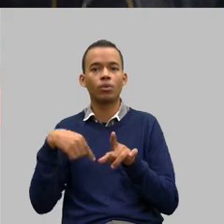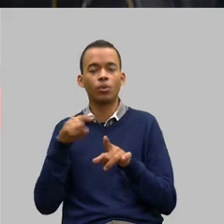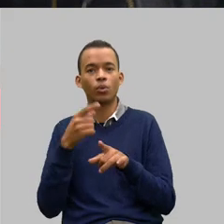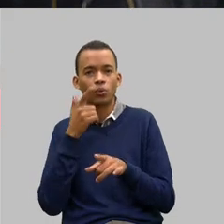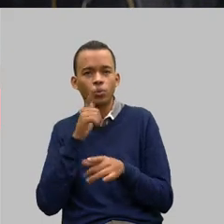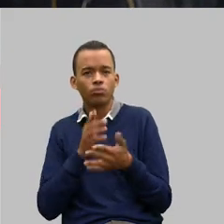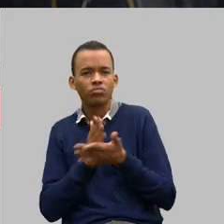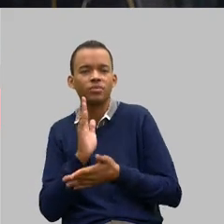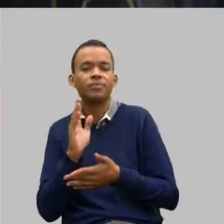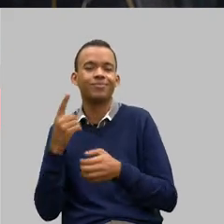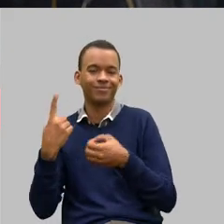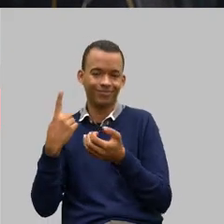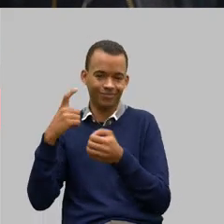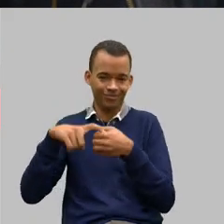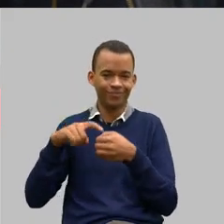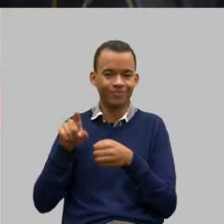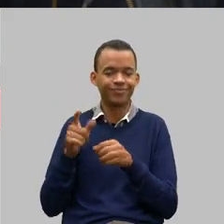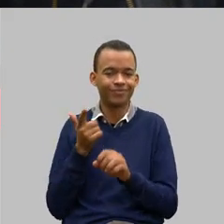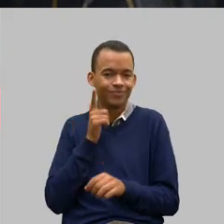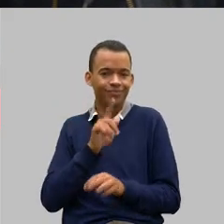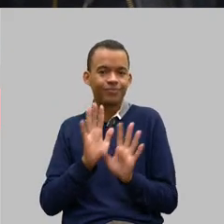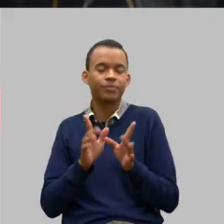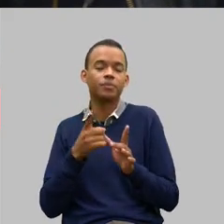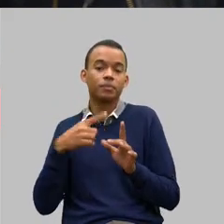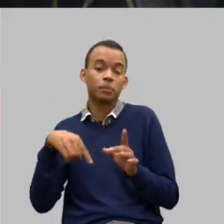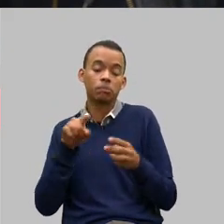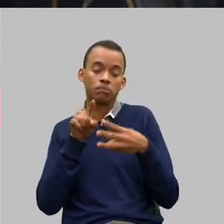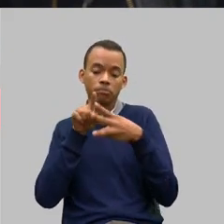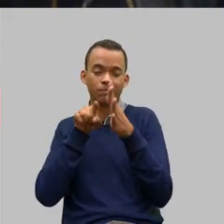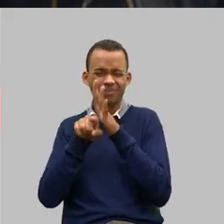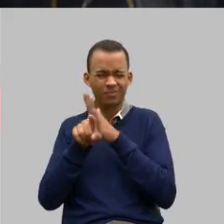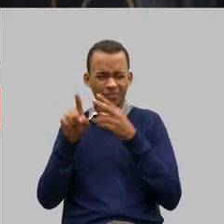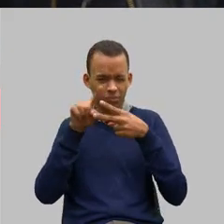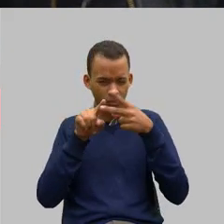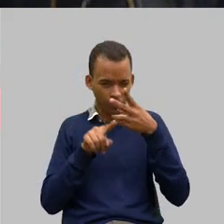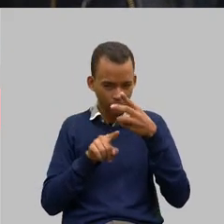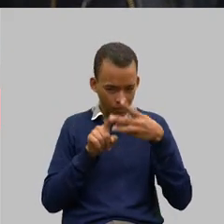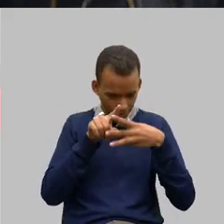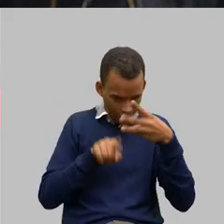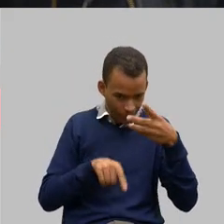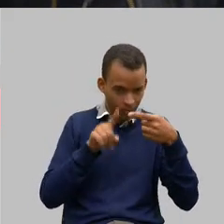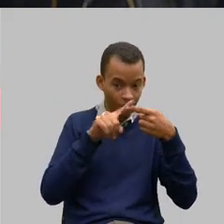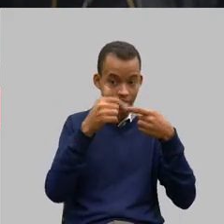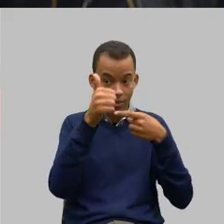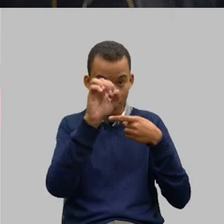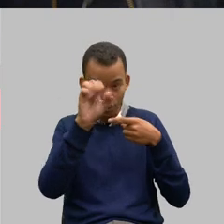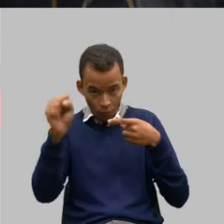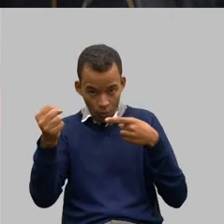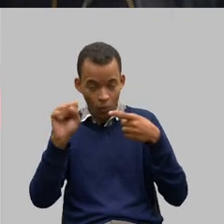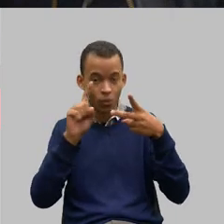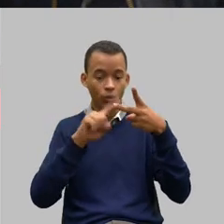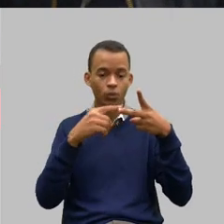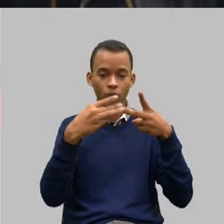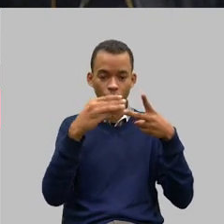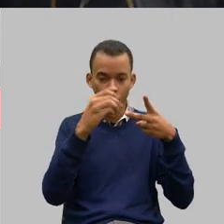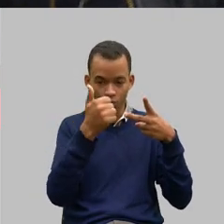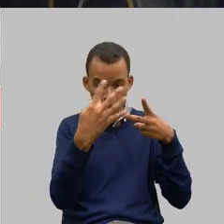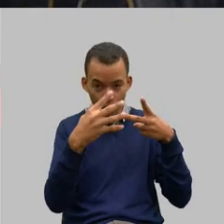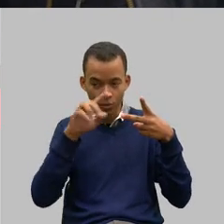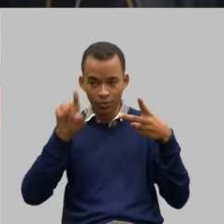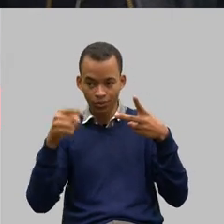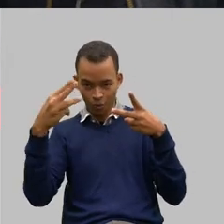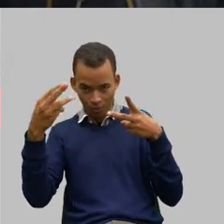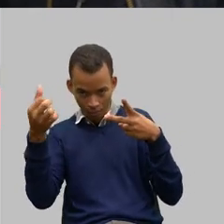convênio Então são são esses três questionamentos a mg18 emesmo t 314 400 16 região